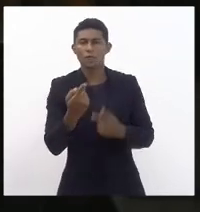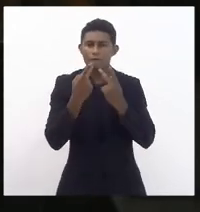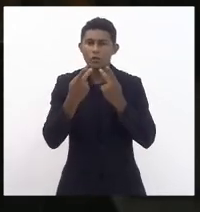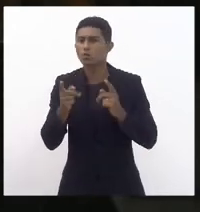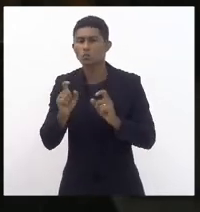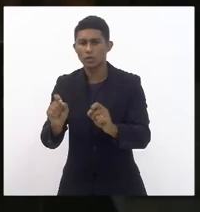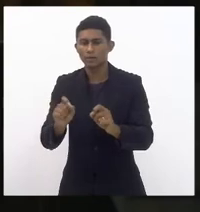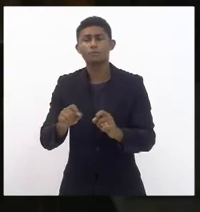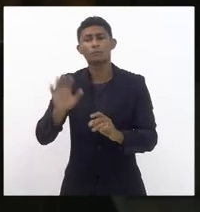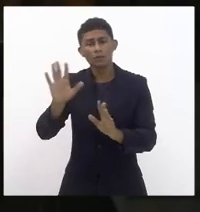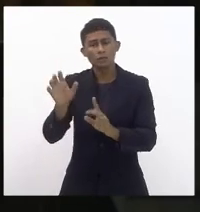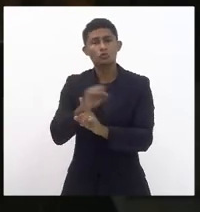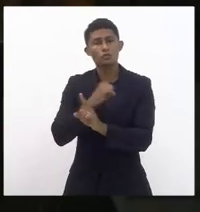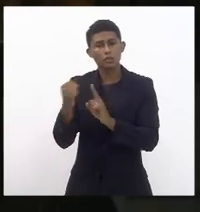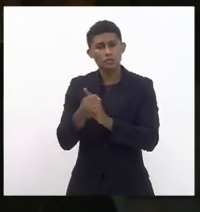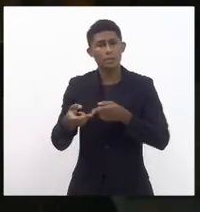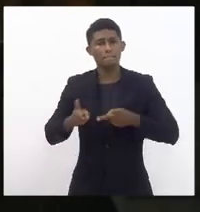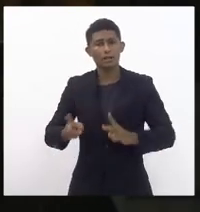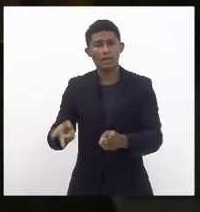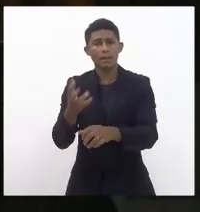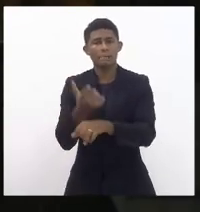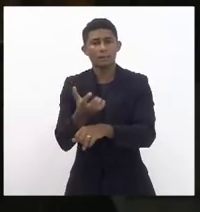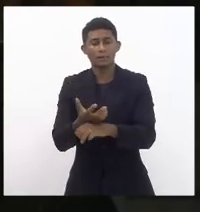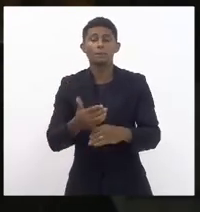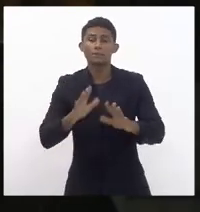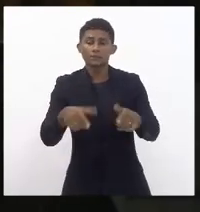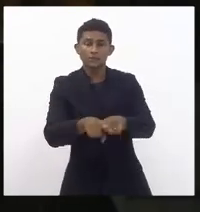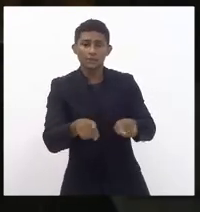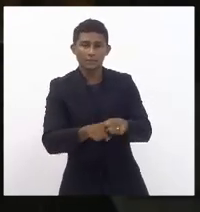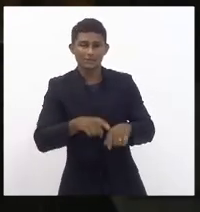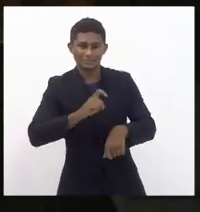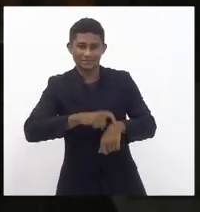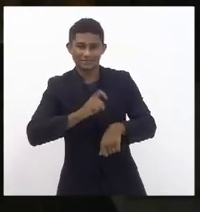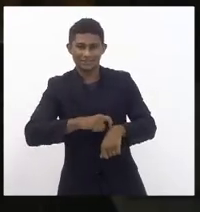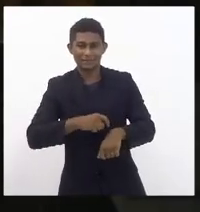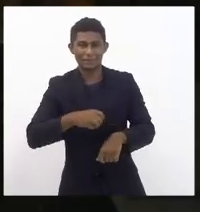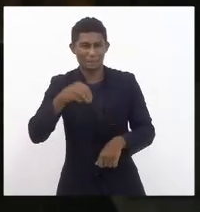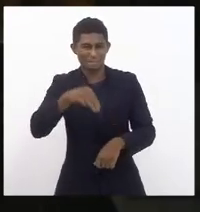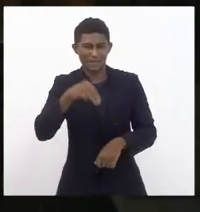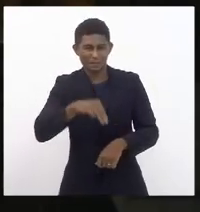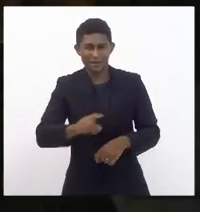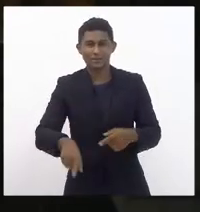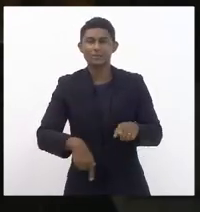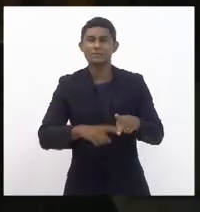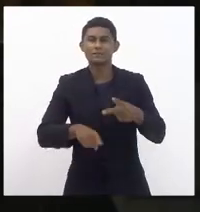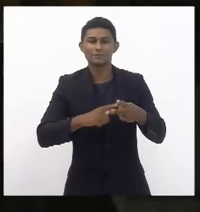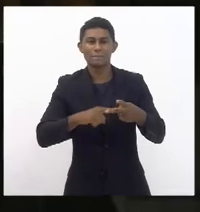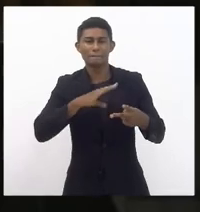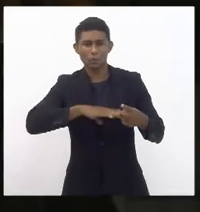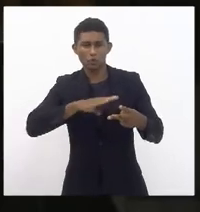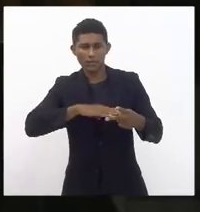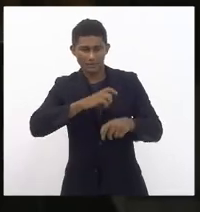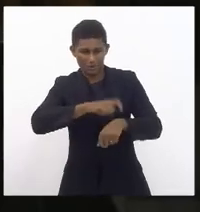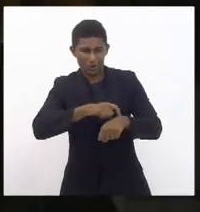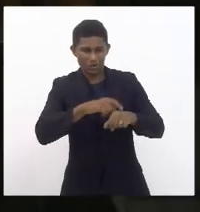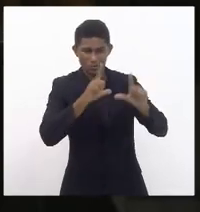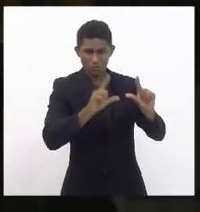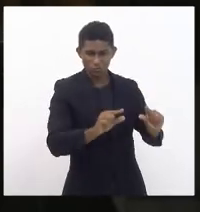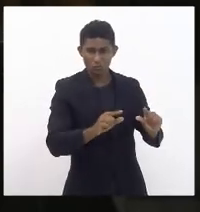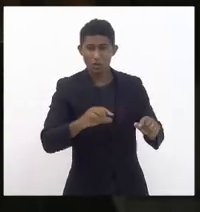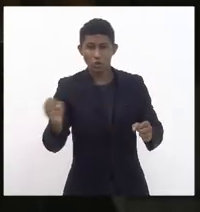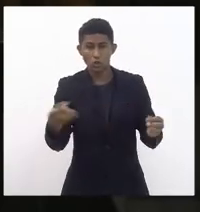bom e com esse tempo de português com esse tempo de matemática introduza as novas disciplinas porque a manter a